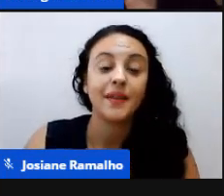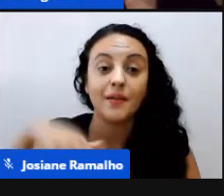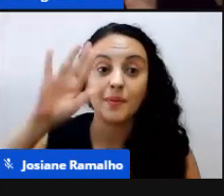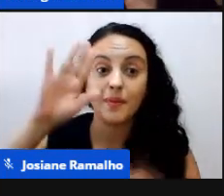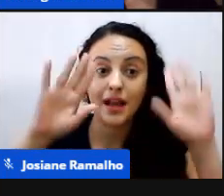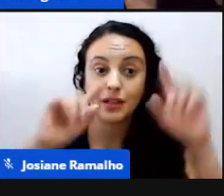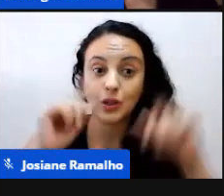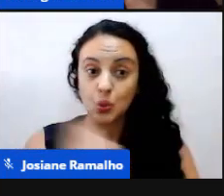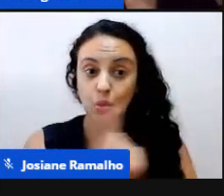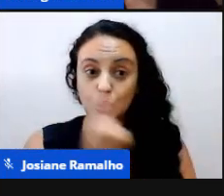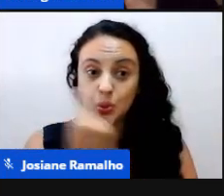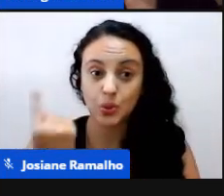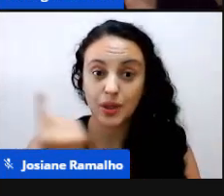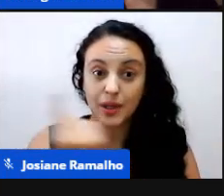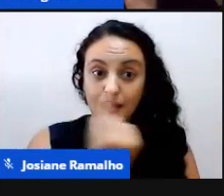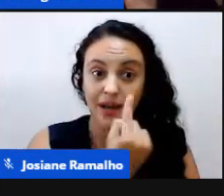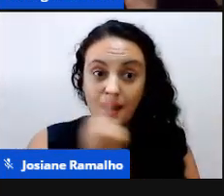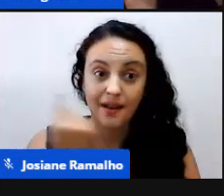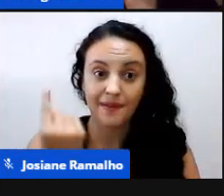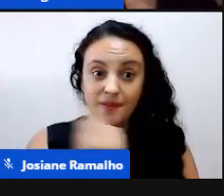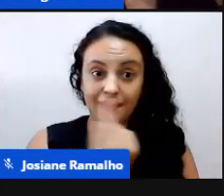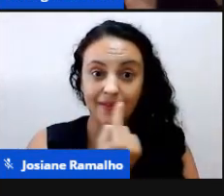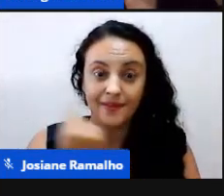Vai, levanta as mãozinhas.